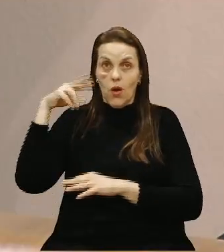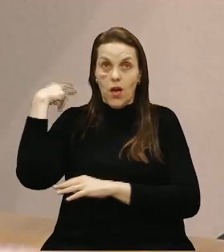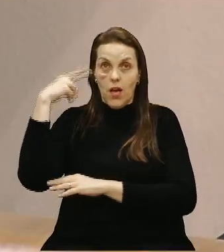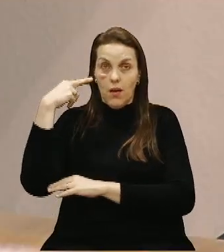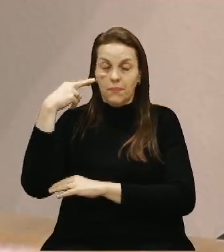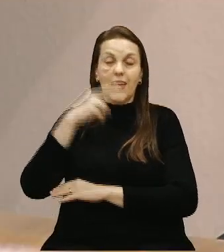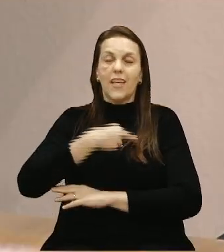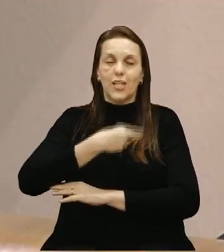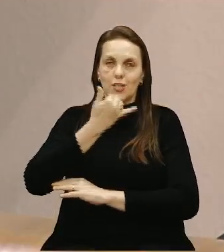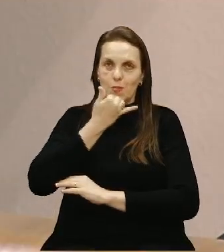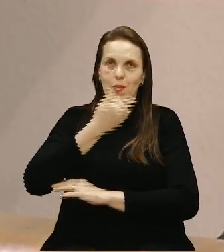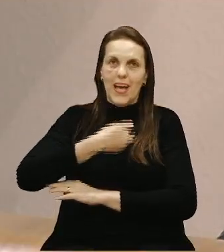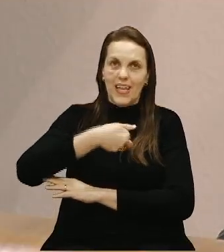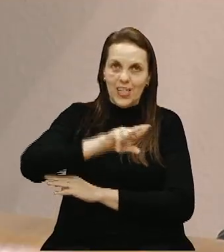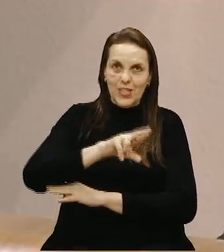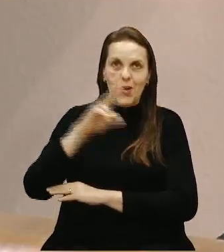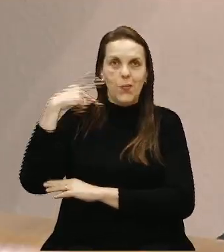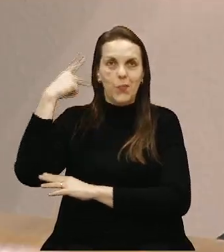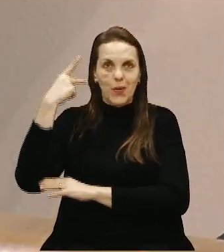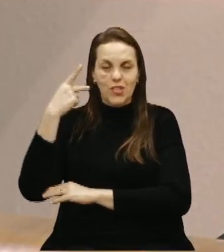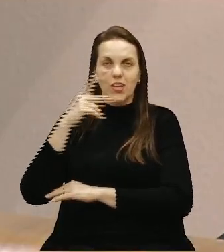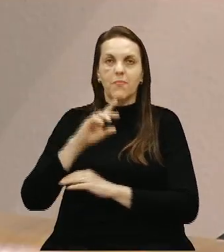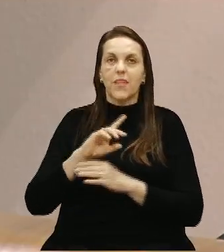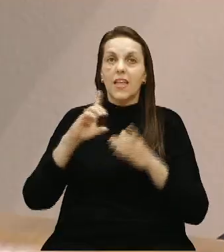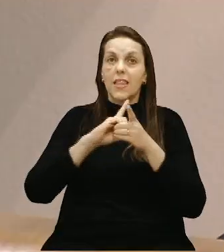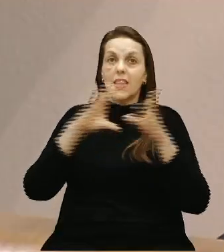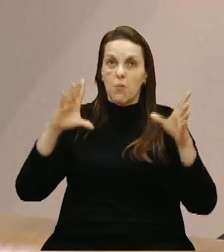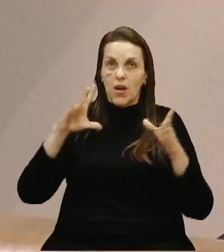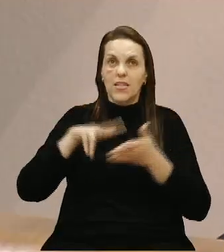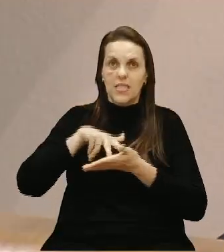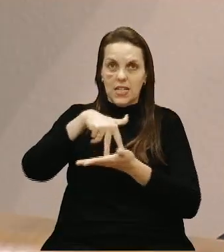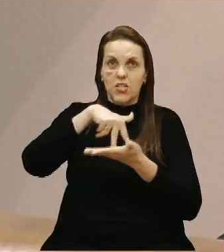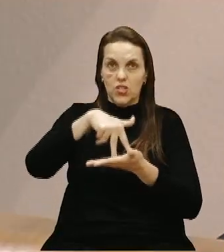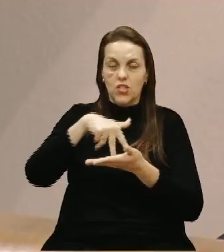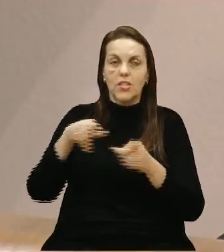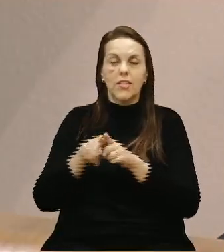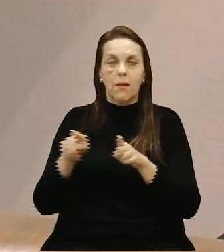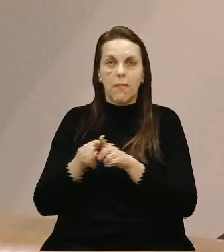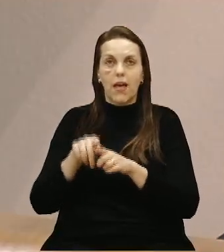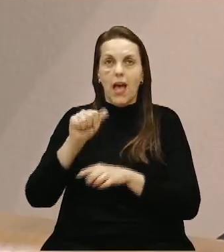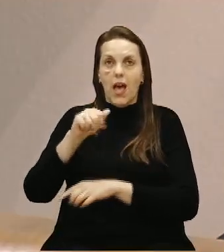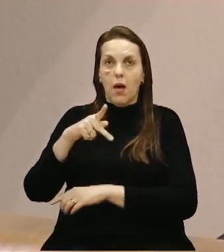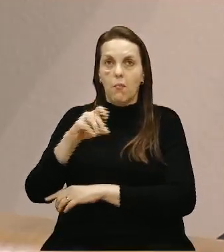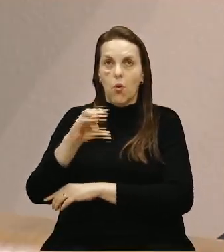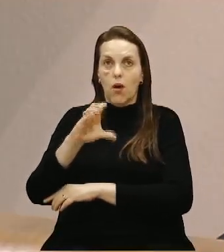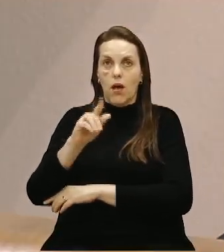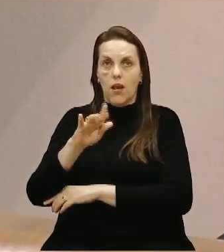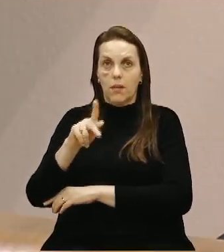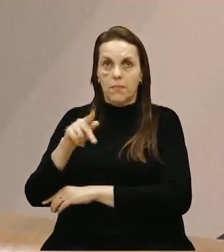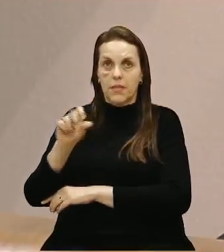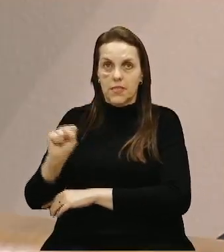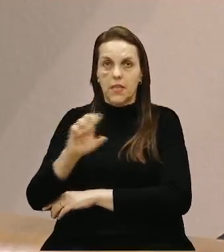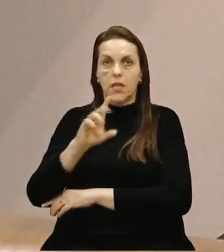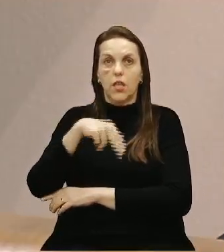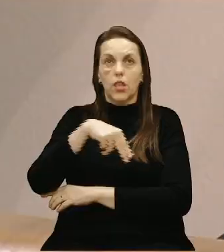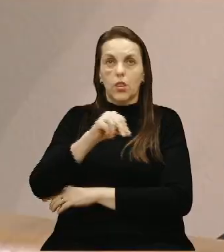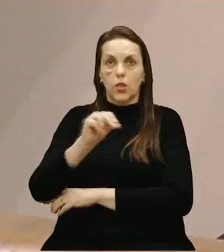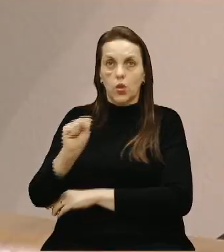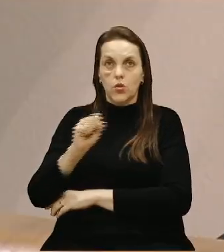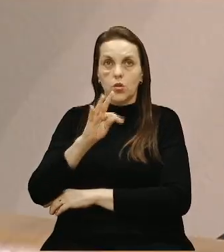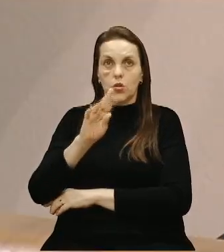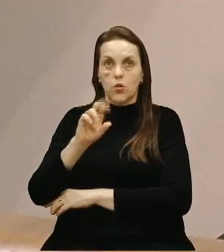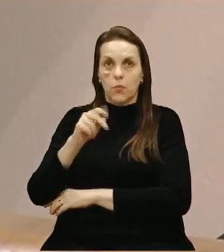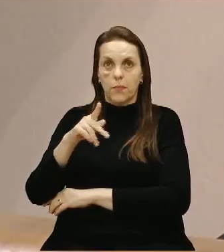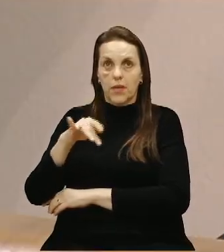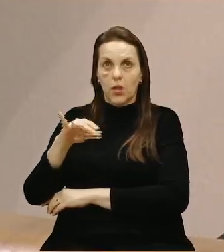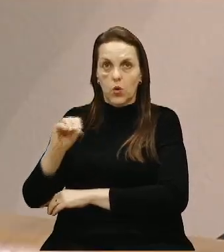O primeiro é A Democracia Resiste e o segundo é o Apocalipse nos Trópicos, que mostra como religiões foram instrumentalizadas para